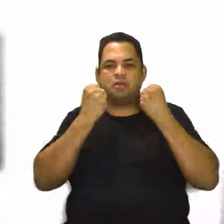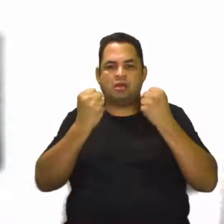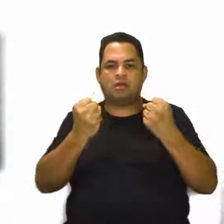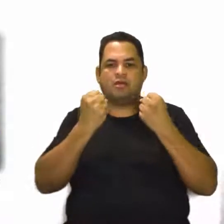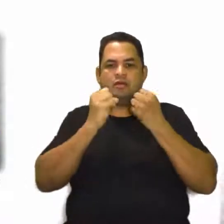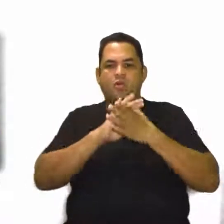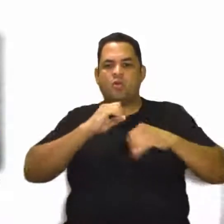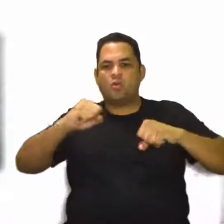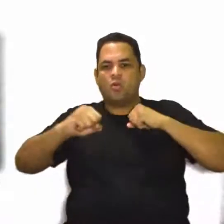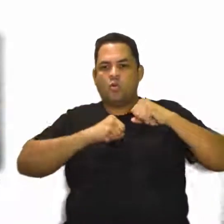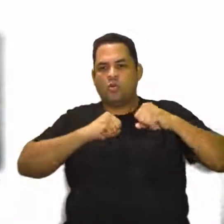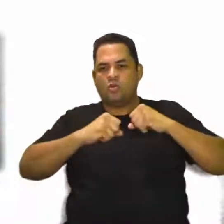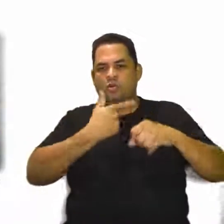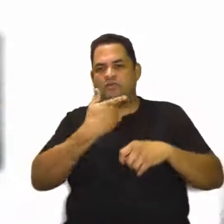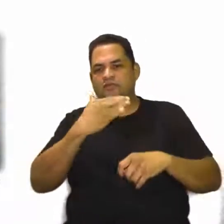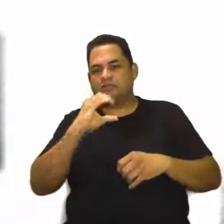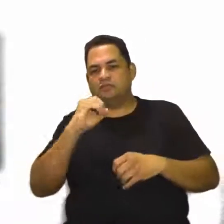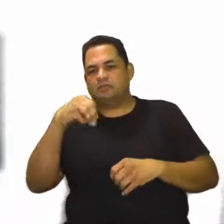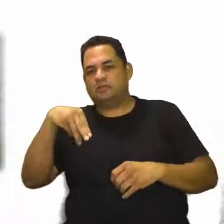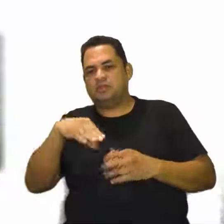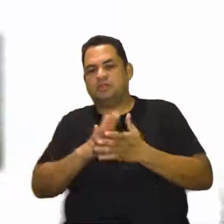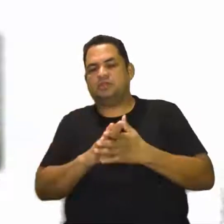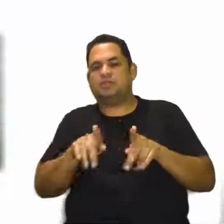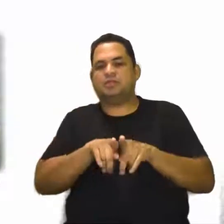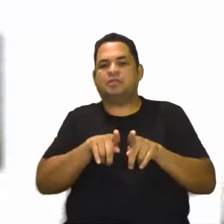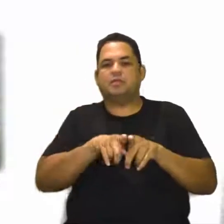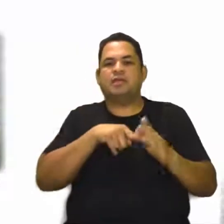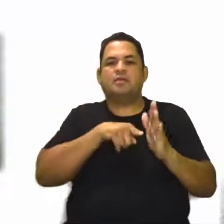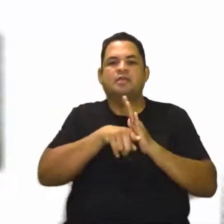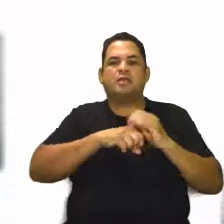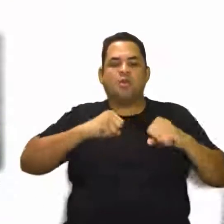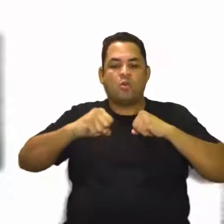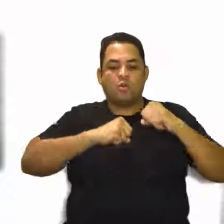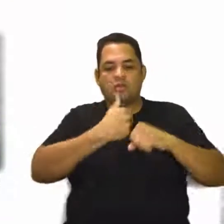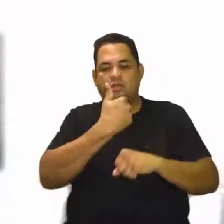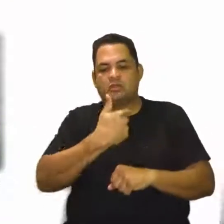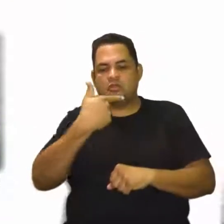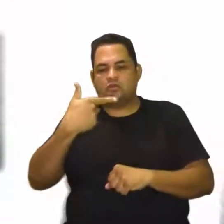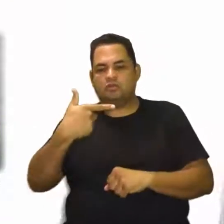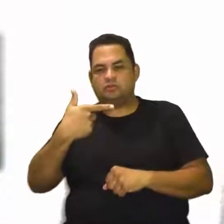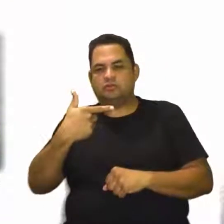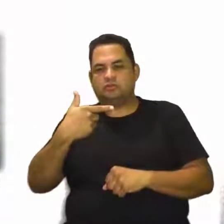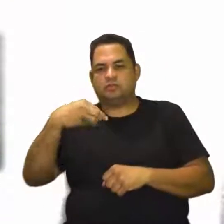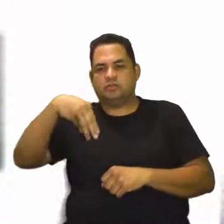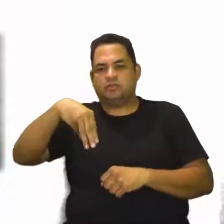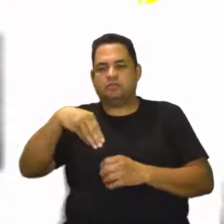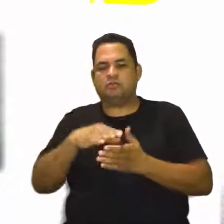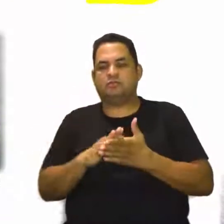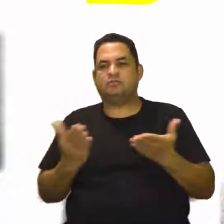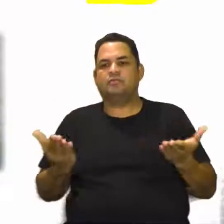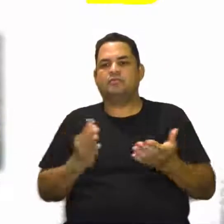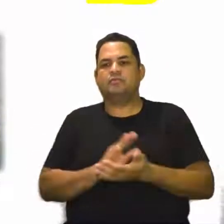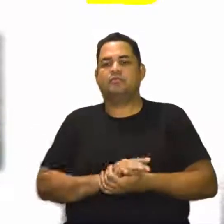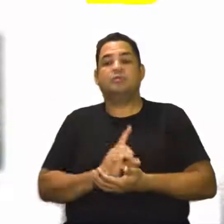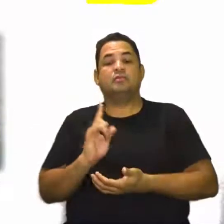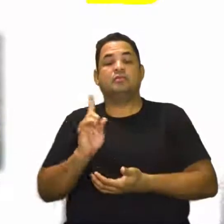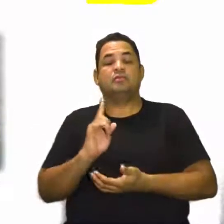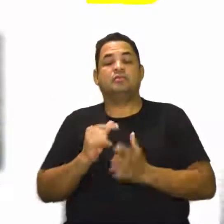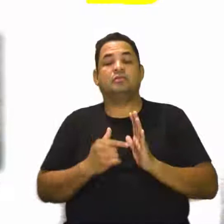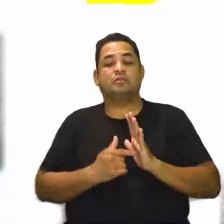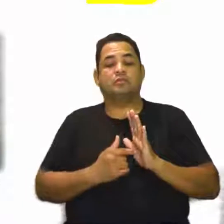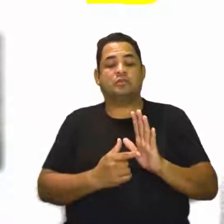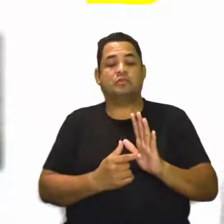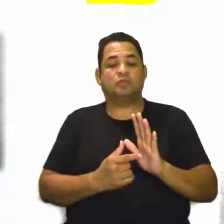vem de 20 metros e ainda corrida de 12 minutos. Perfeito. Lembrando que aqui não são todos os testes, tá bem? A gente